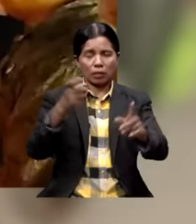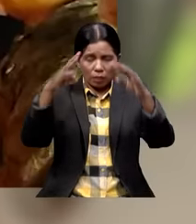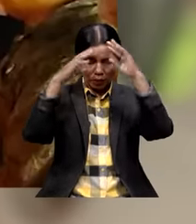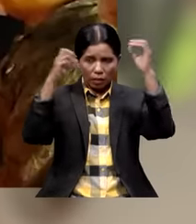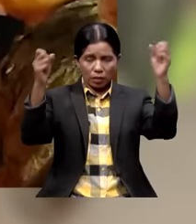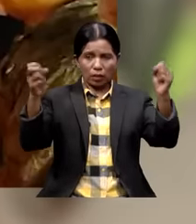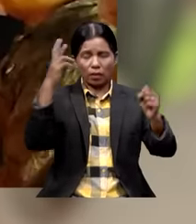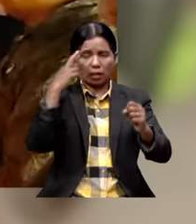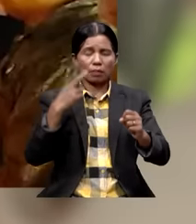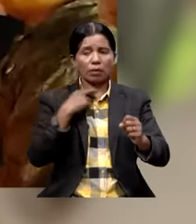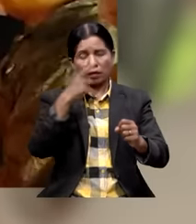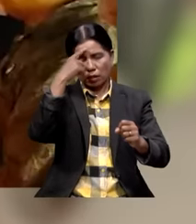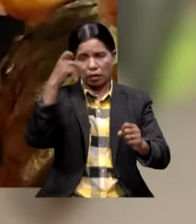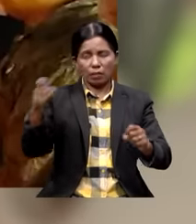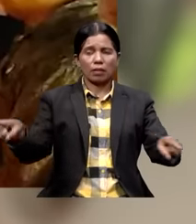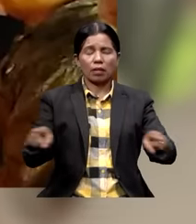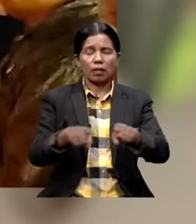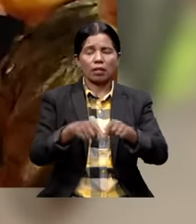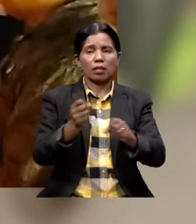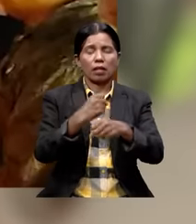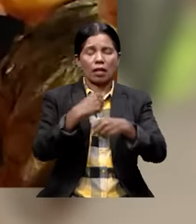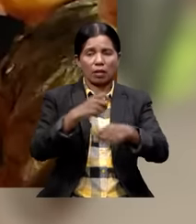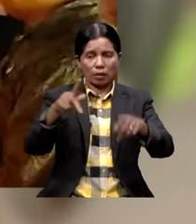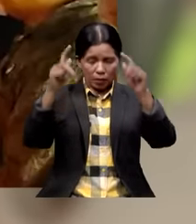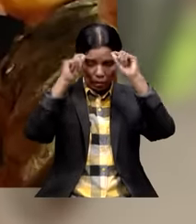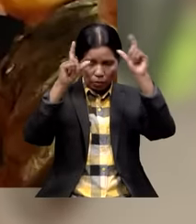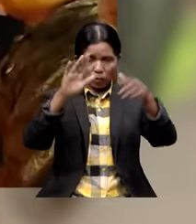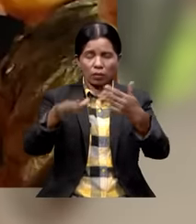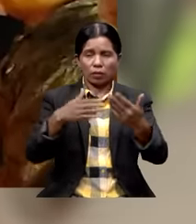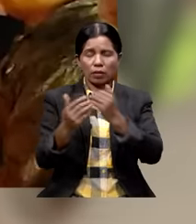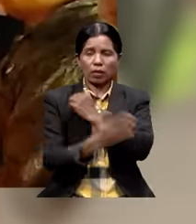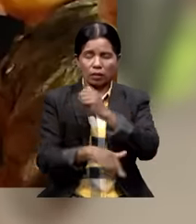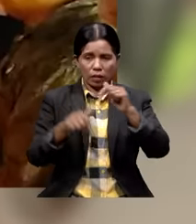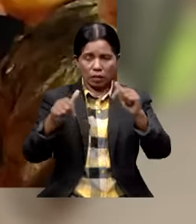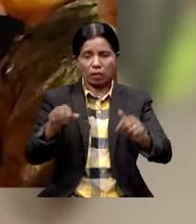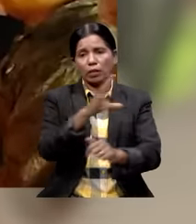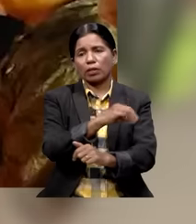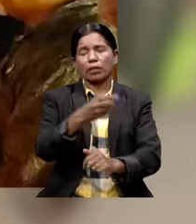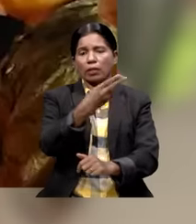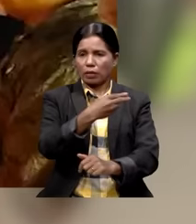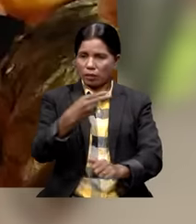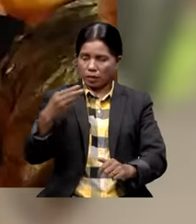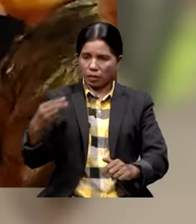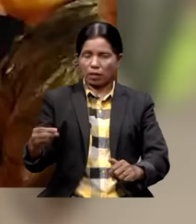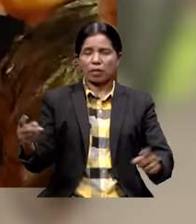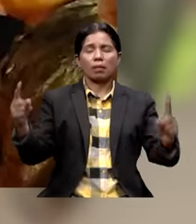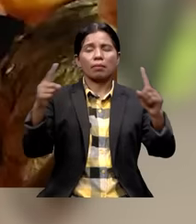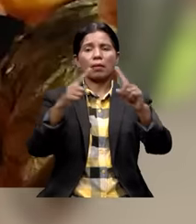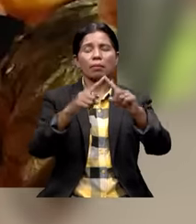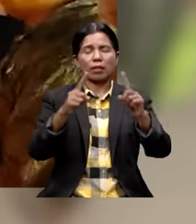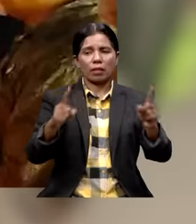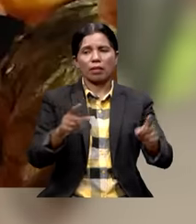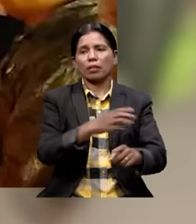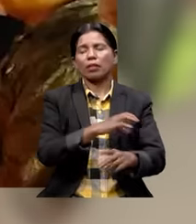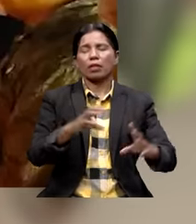Nian, também considera a necessária falha de Timor-Oan ser irreilar no Ia Timor Ocidental, basa balon